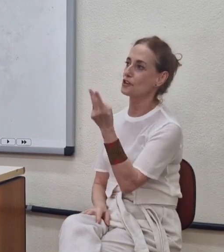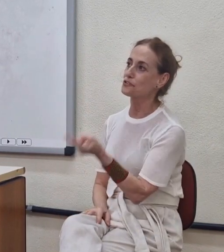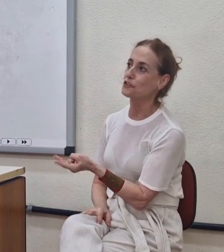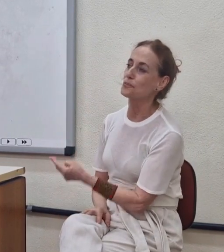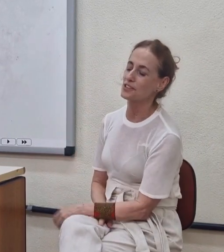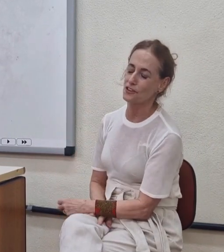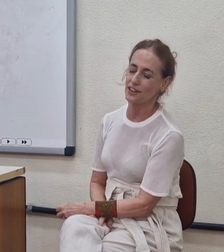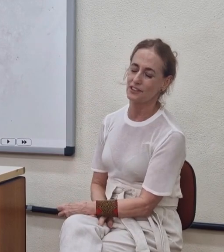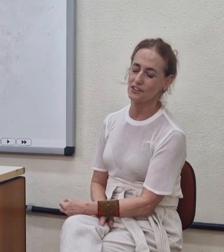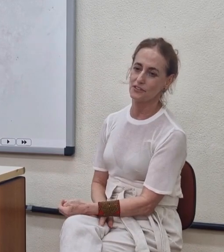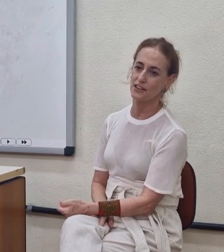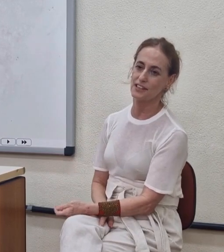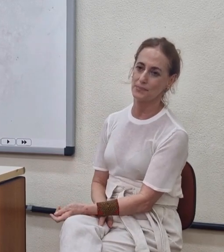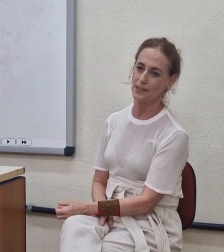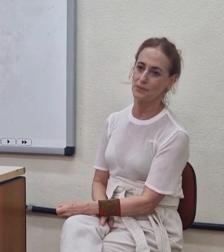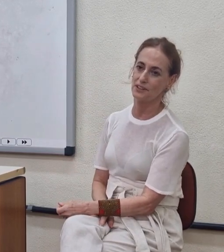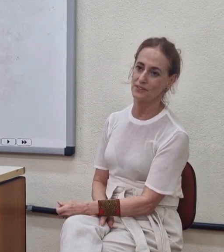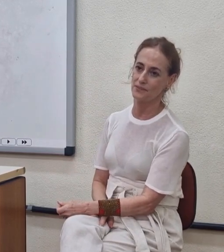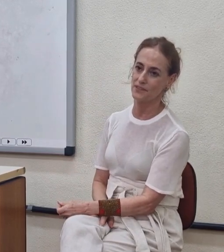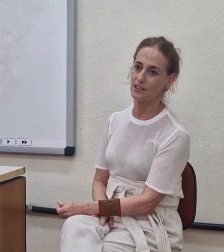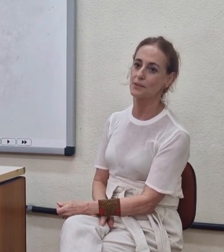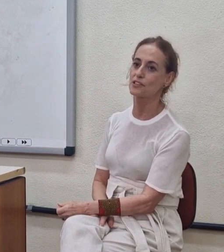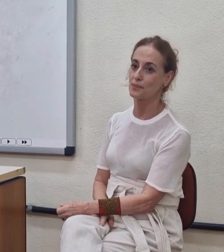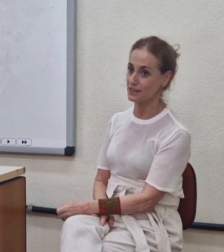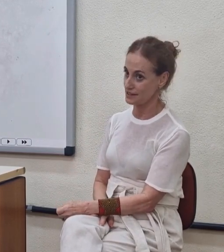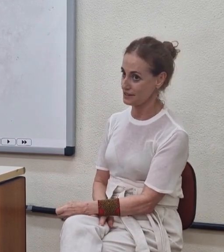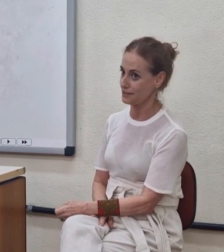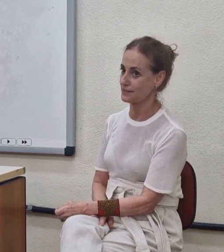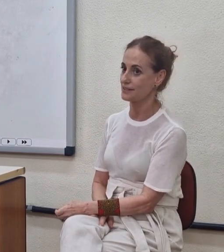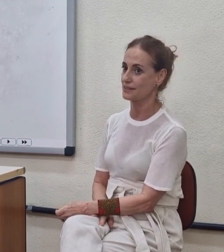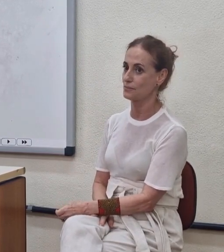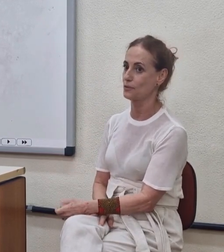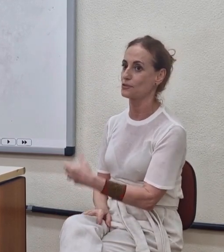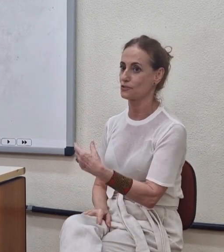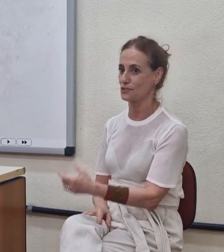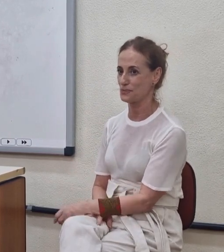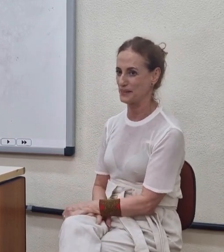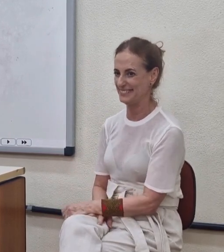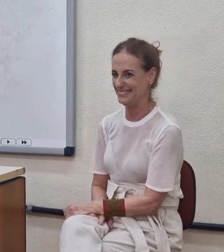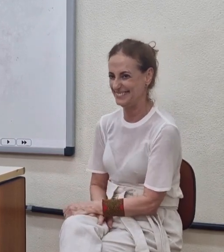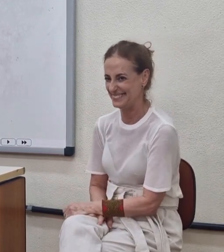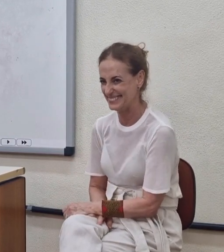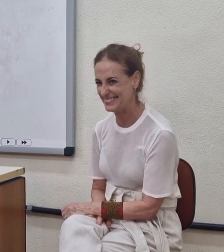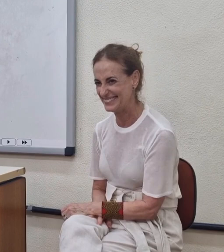E temos dois filmes agora, no meio de mês da pandemia. Também são bem interessantes. Vamos.